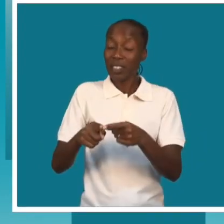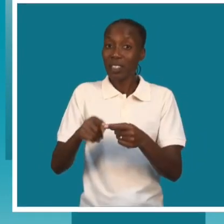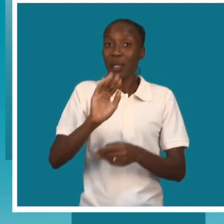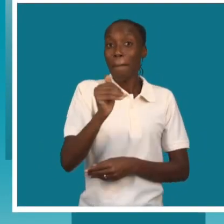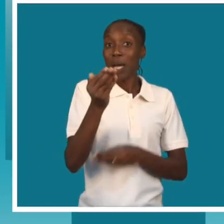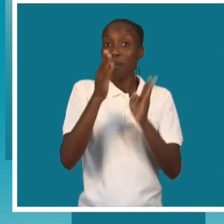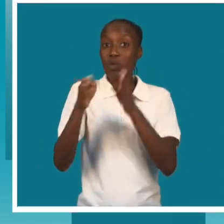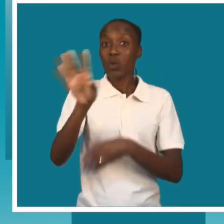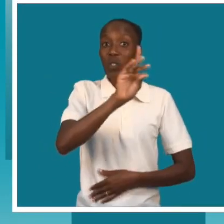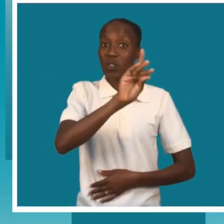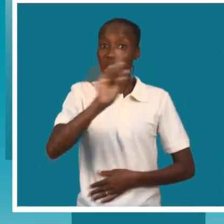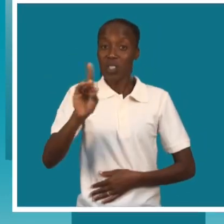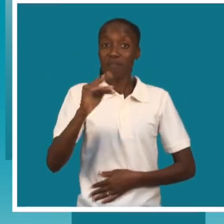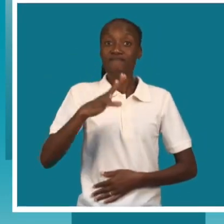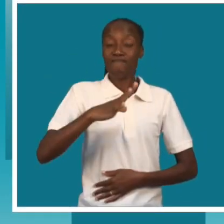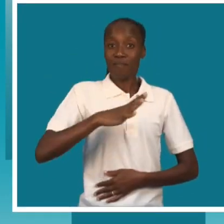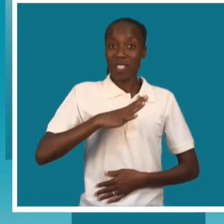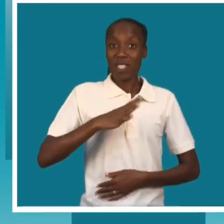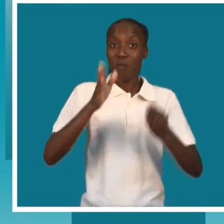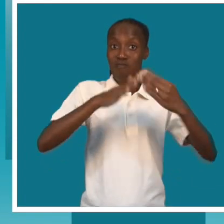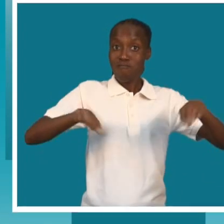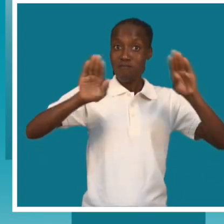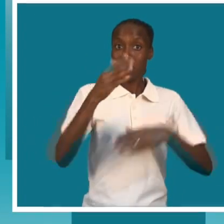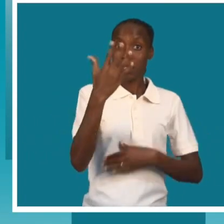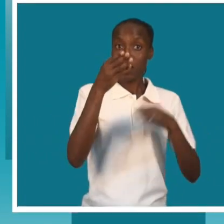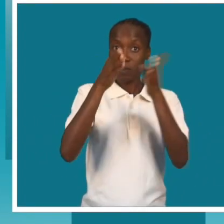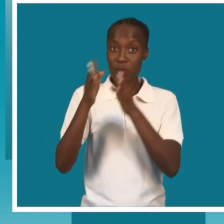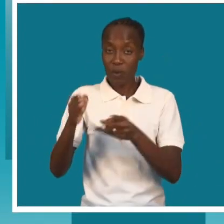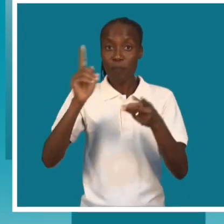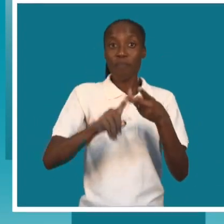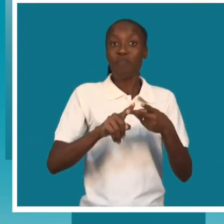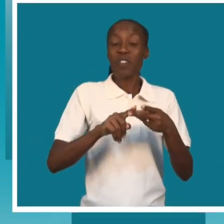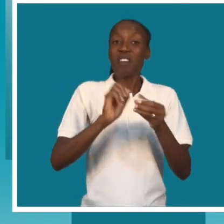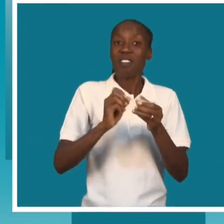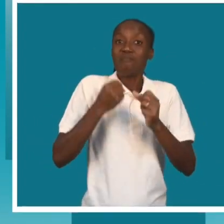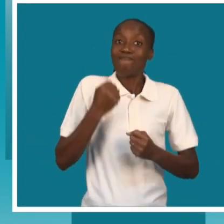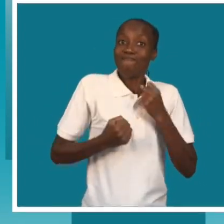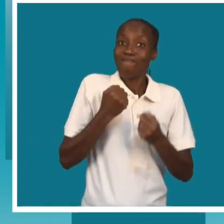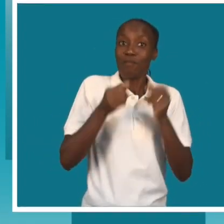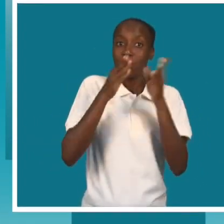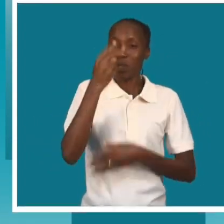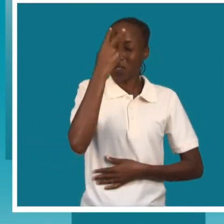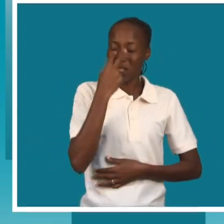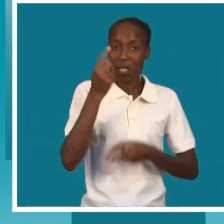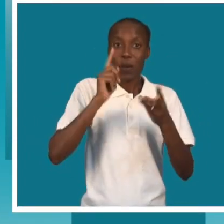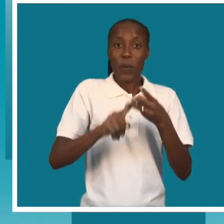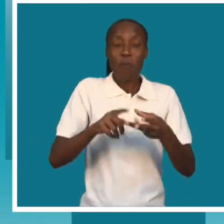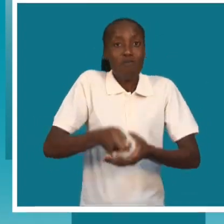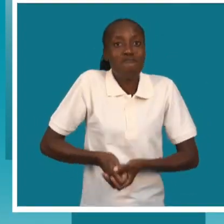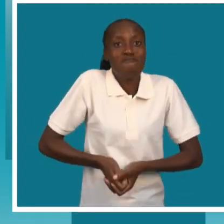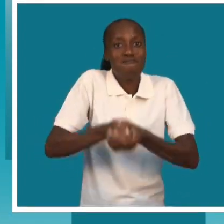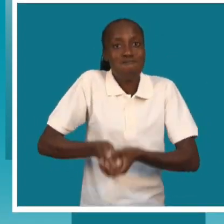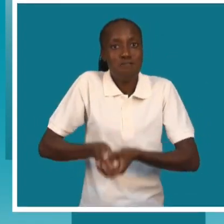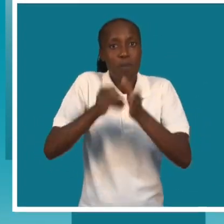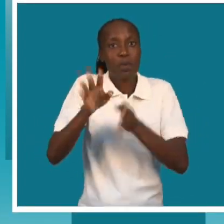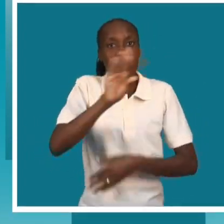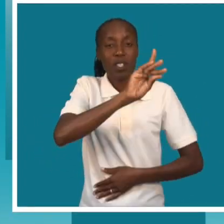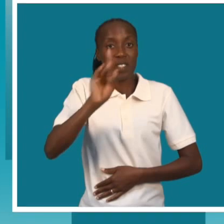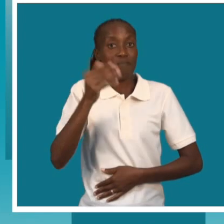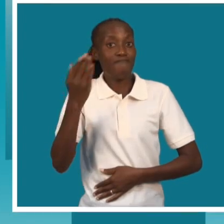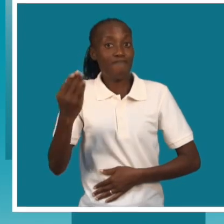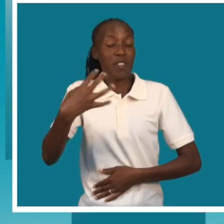adaptadas. Trata-se de futsal, atletismo para cegos, bem como vôleibol sentado. De